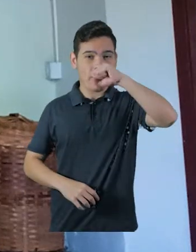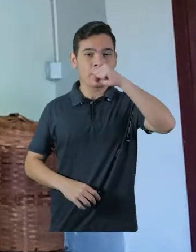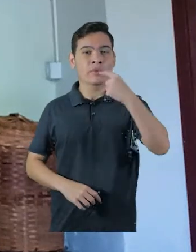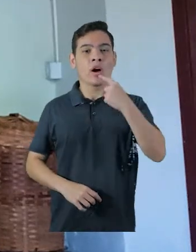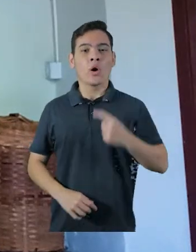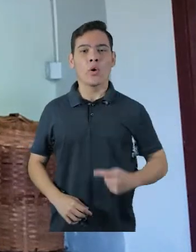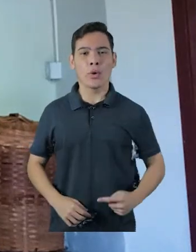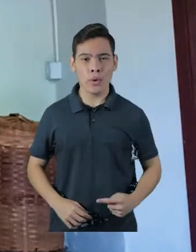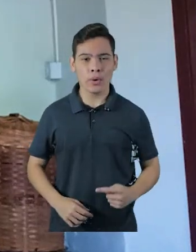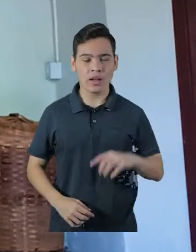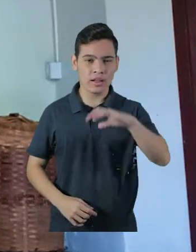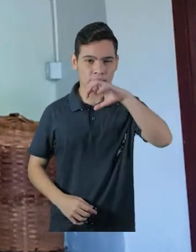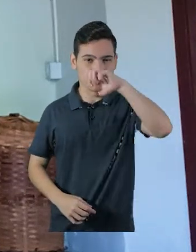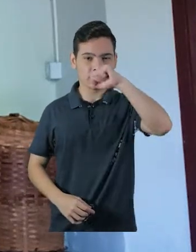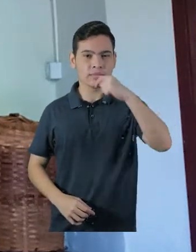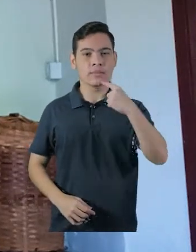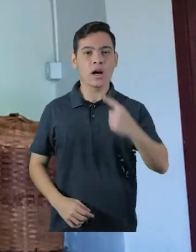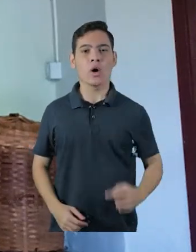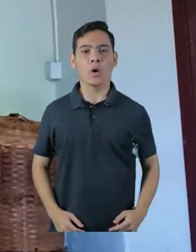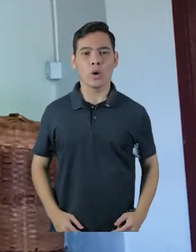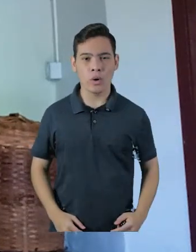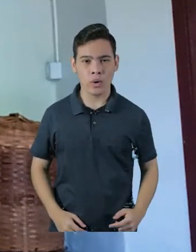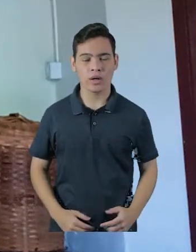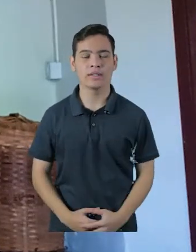Respira algumas vezes.